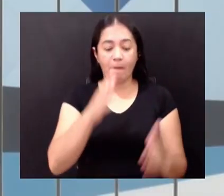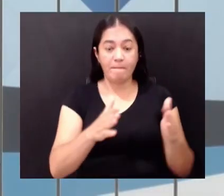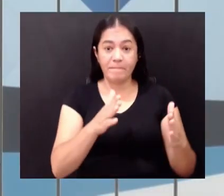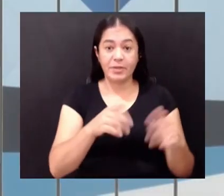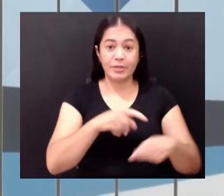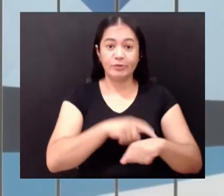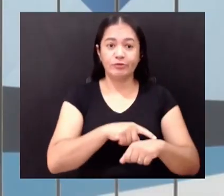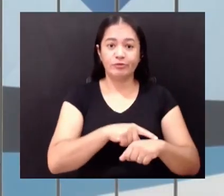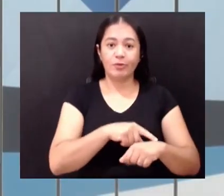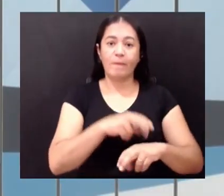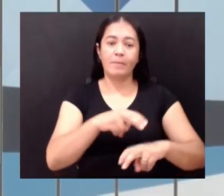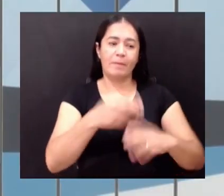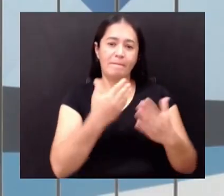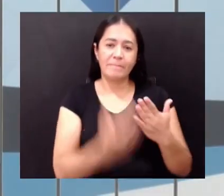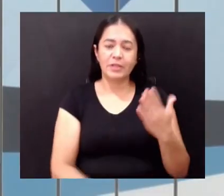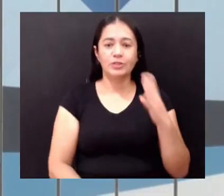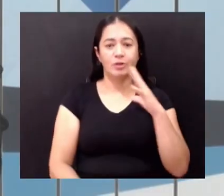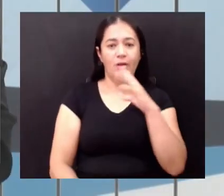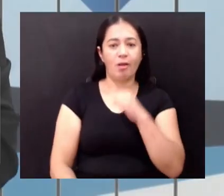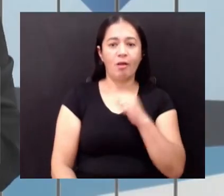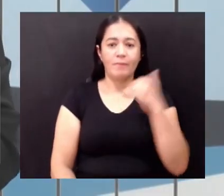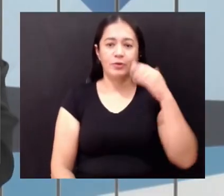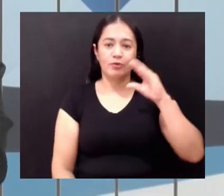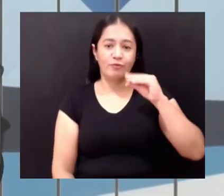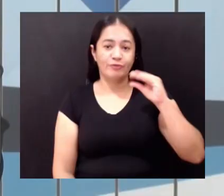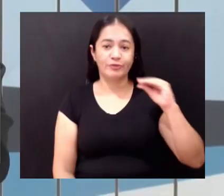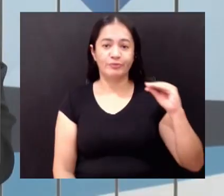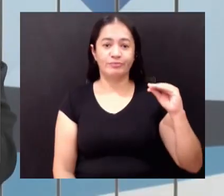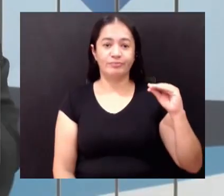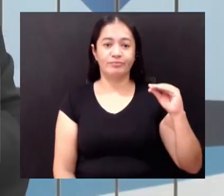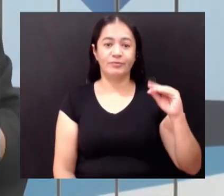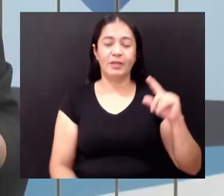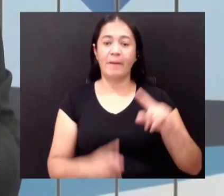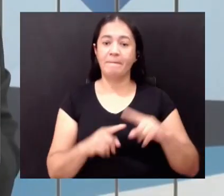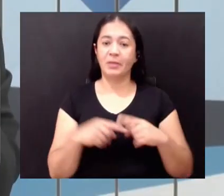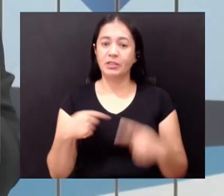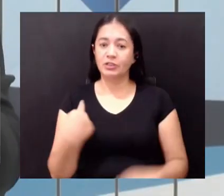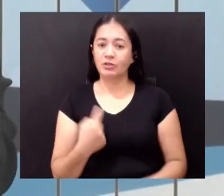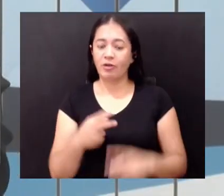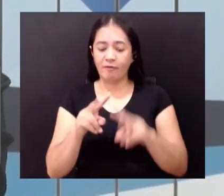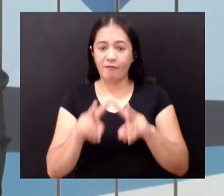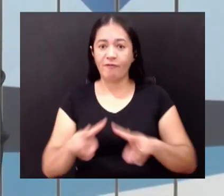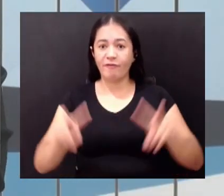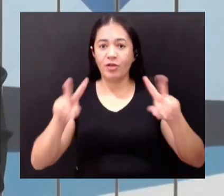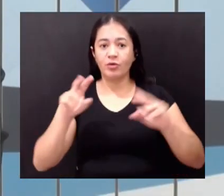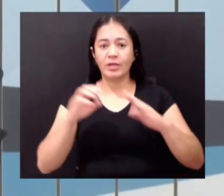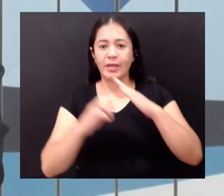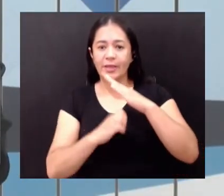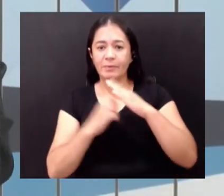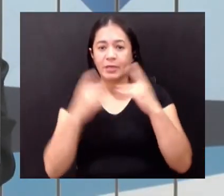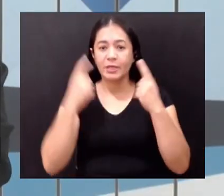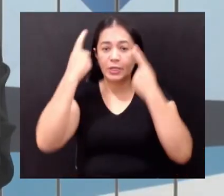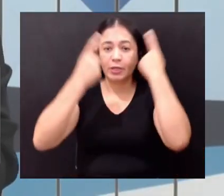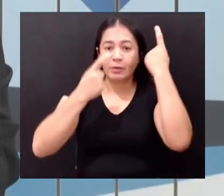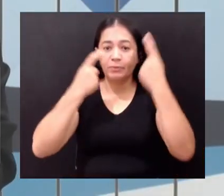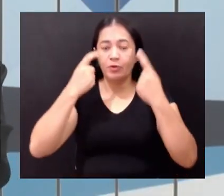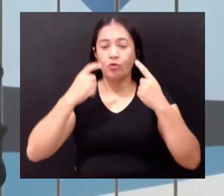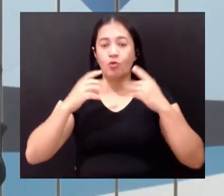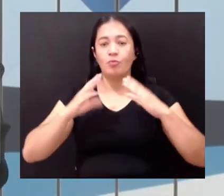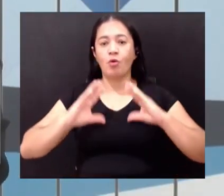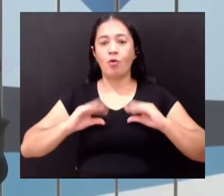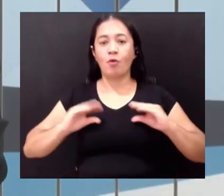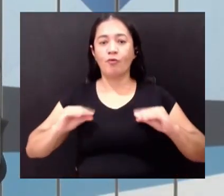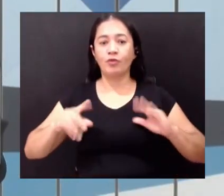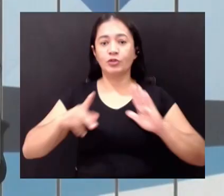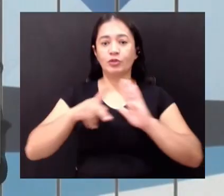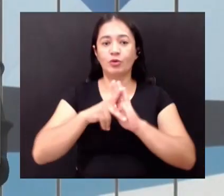mais rápido. Isso é interessante. Quando a gente vê empresas que se preocupam mais com o bem-estar do colaborador, as pessoas permanecem por